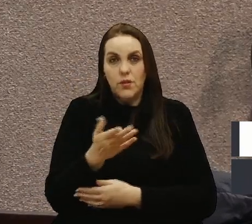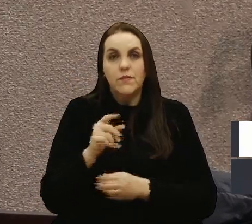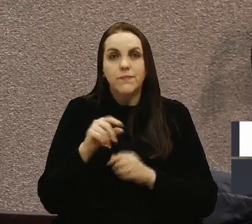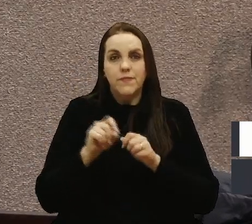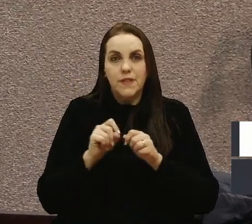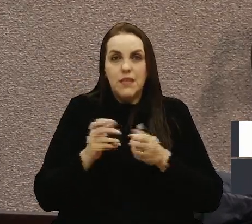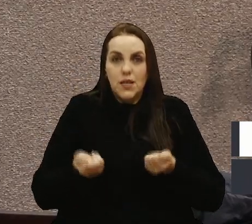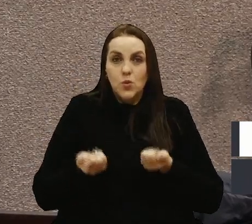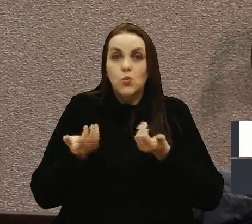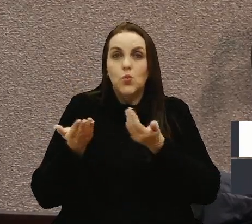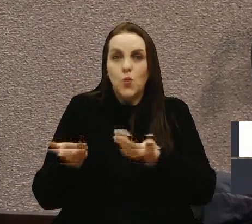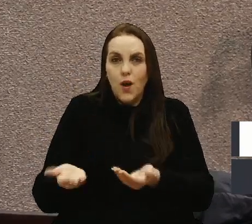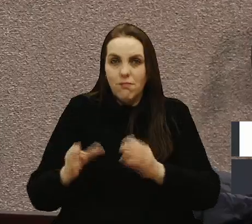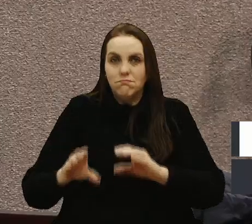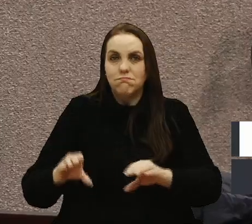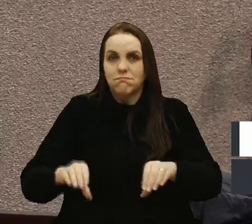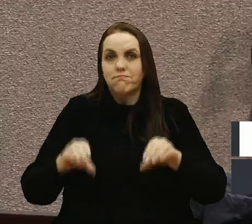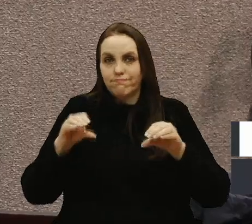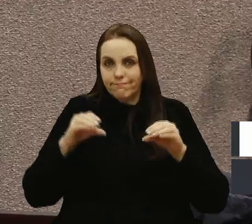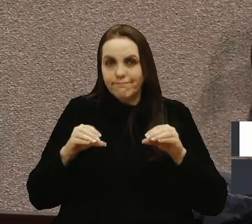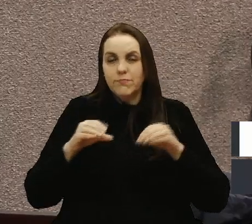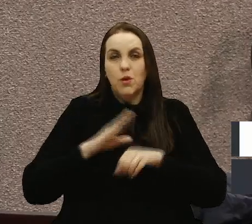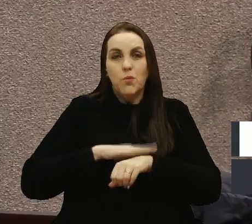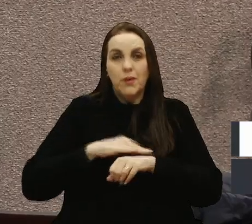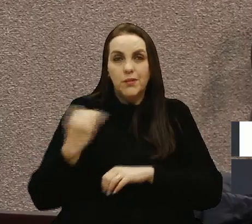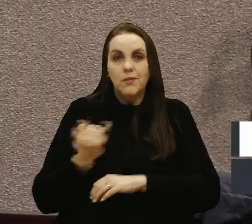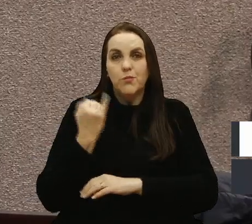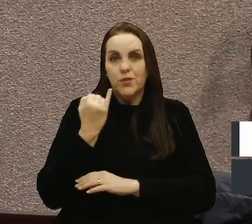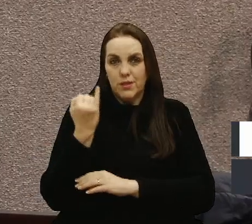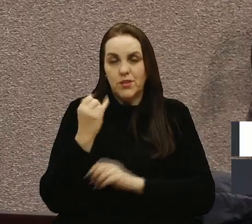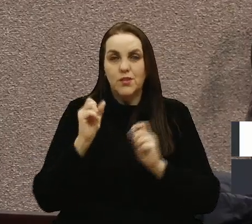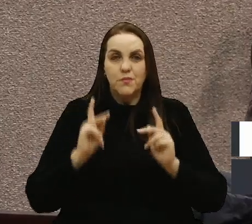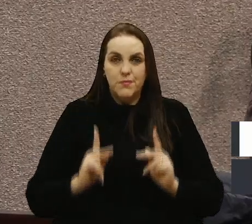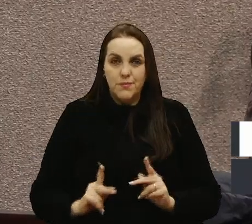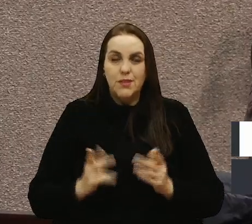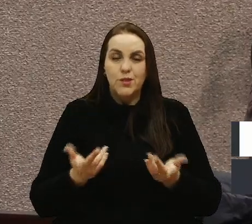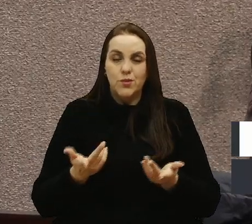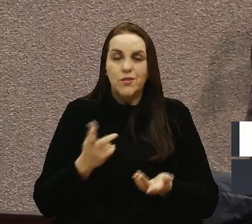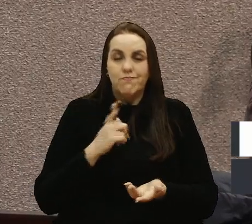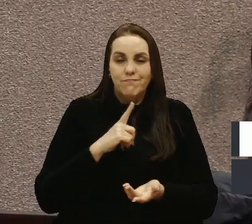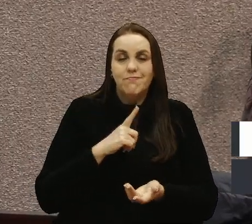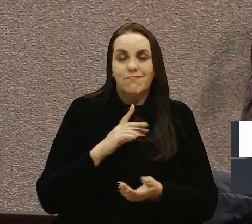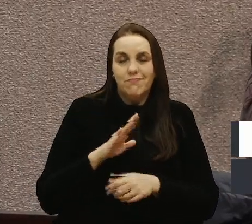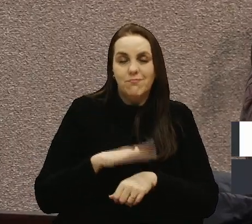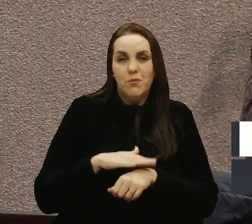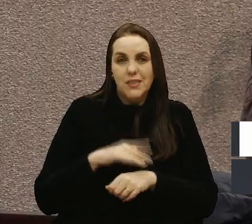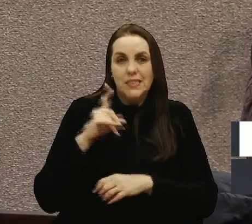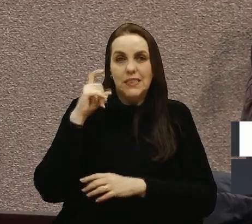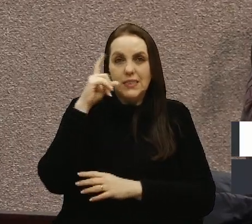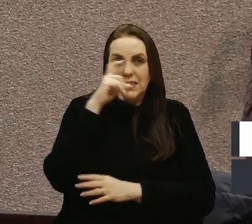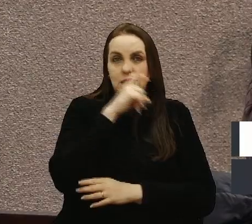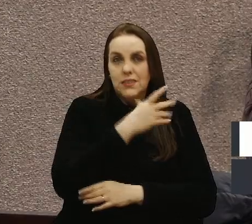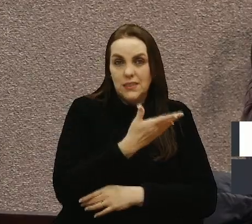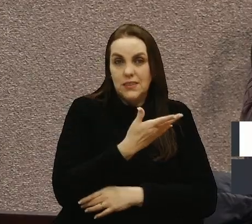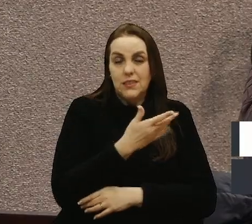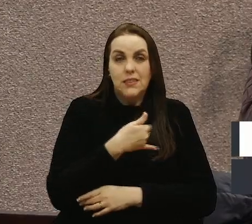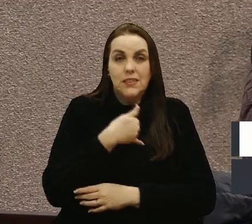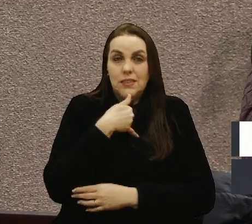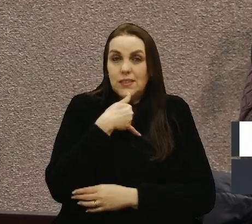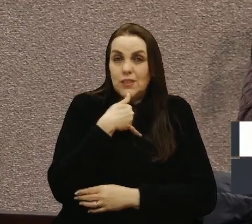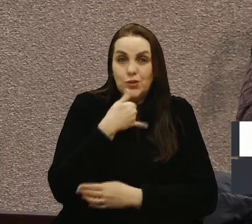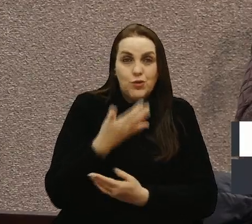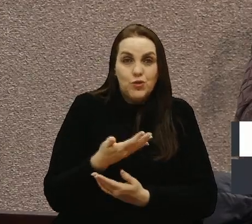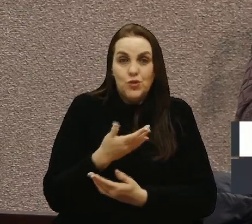essa doação num momento importante. Quando as pessoas estão passando por essa situação, elas estão muito tristes.